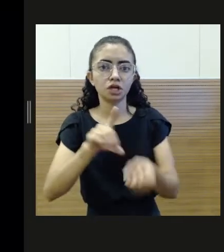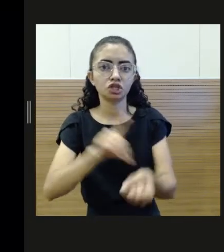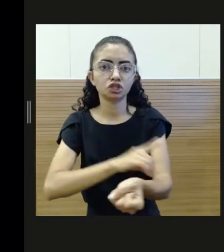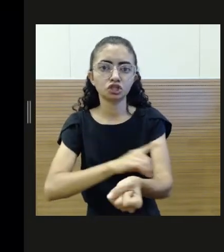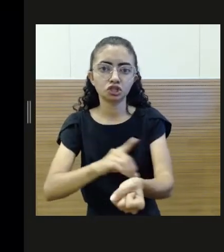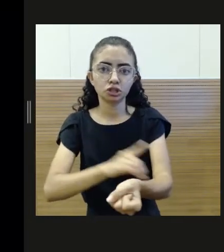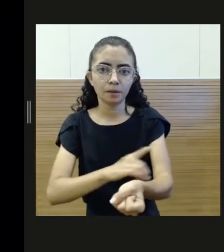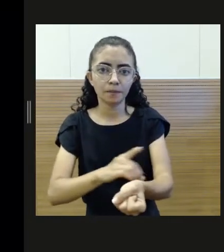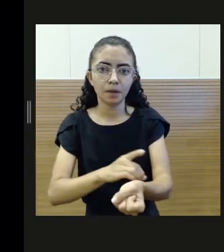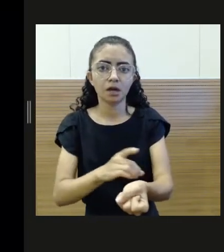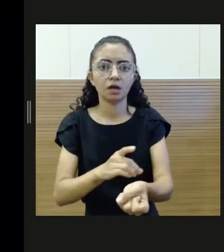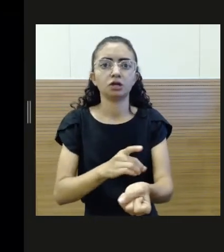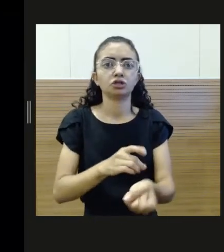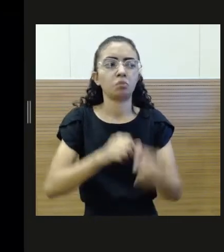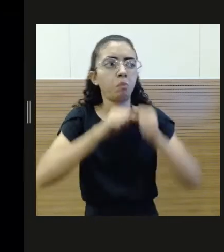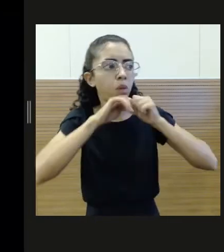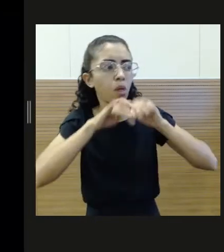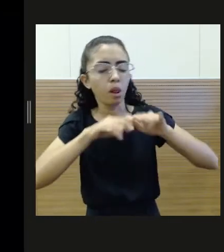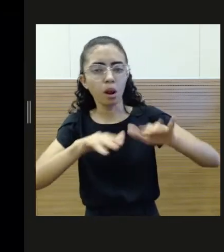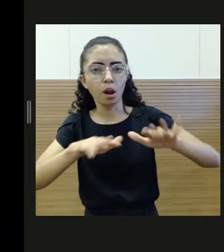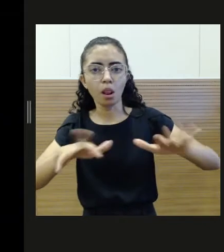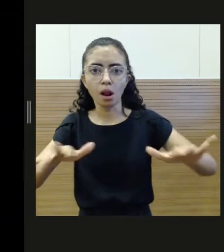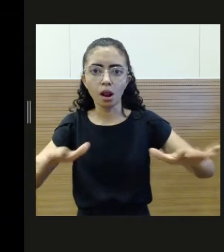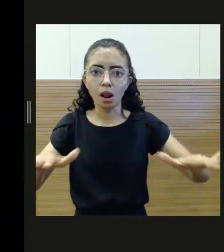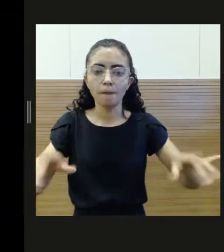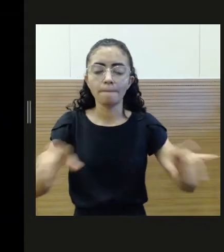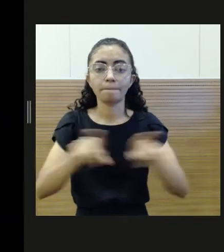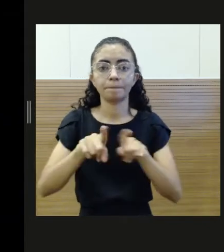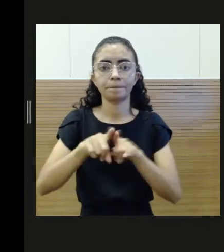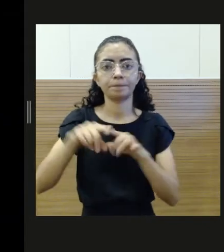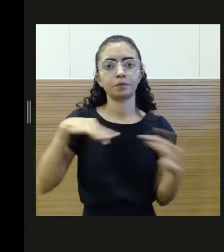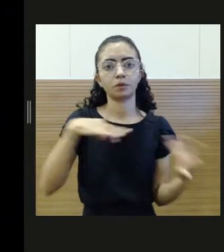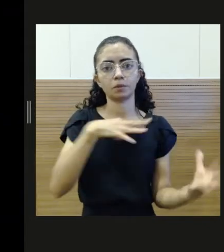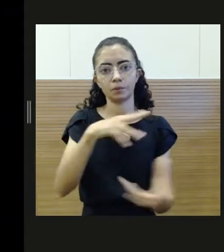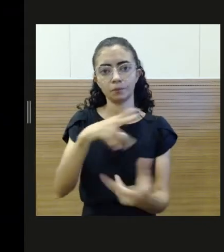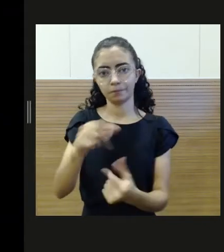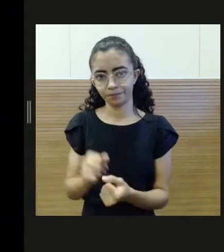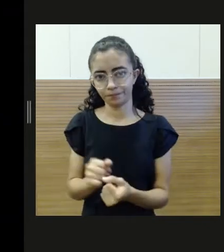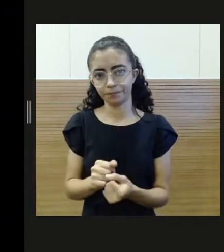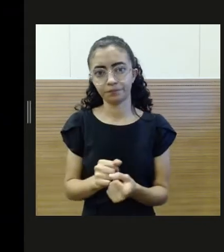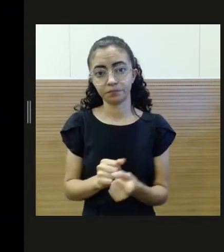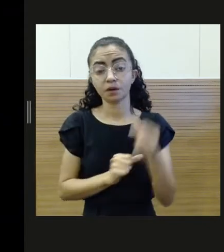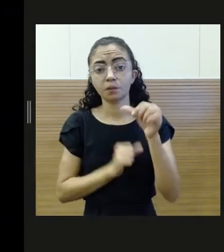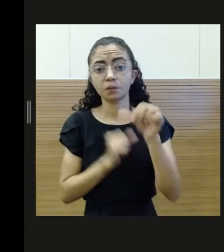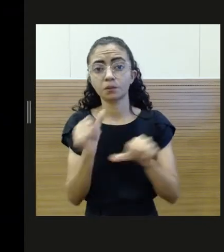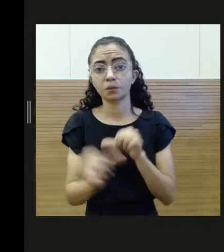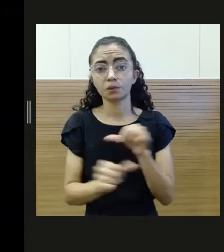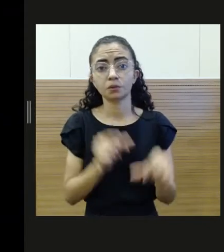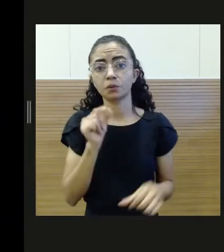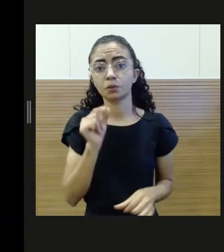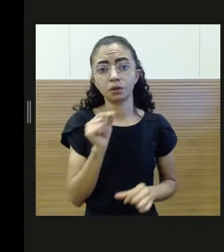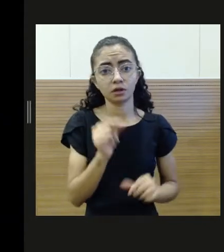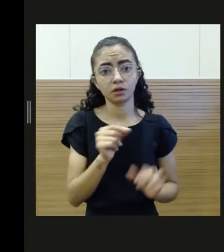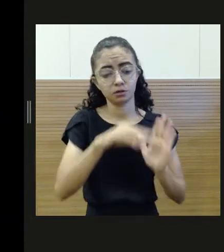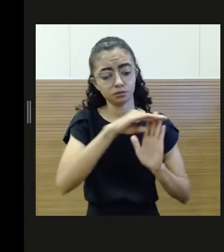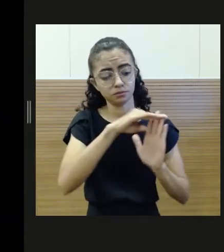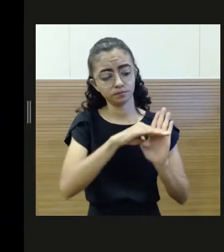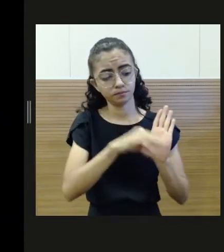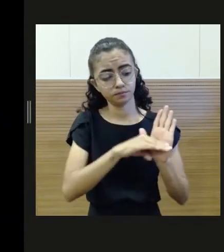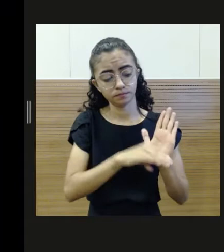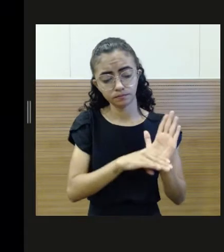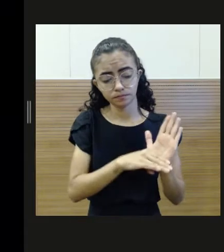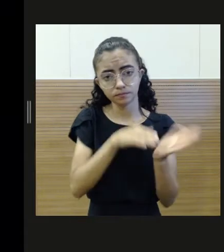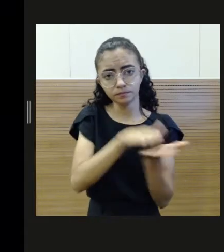Unidos e nas pandemias mundiais. Só mudou incrementalmente de edições anteriores,